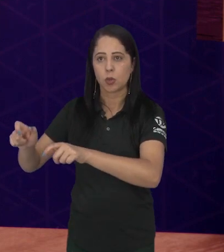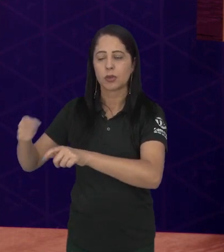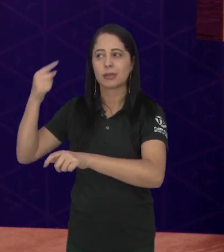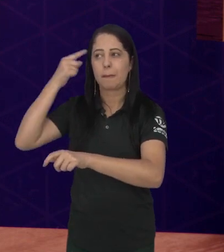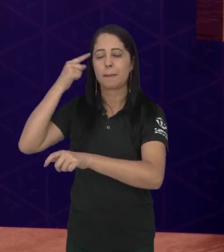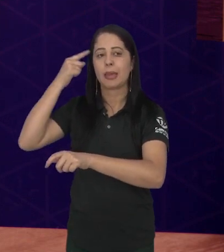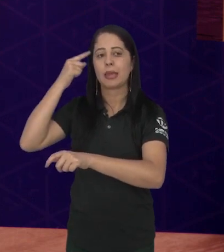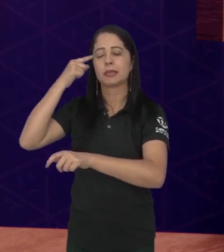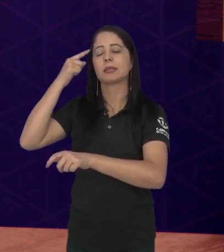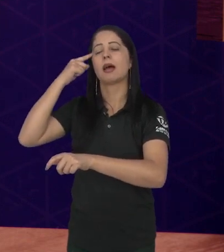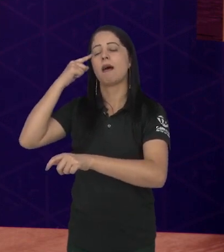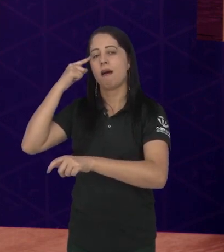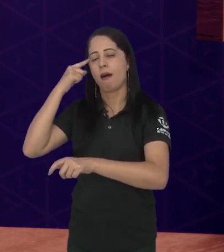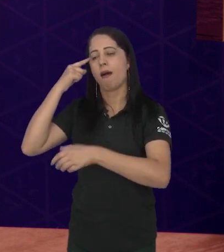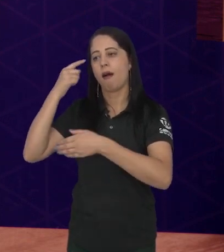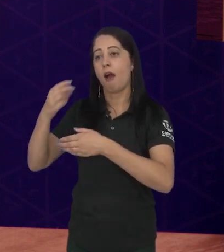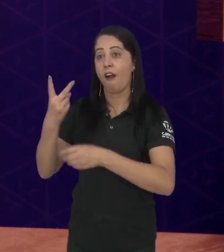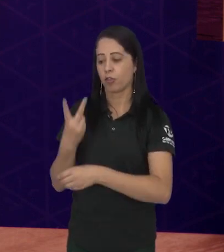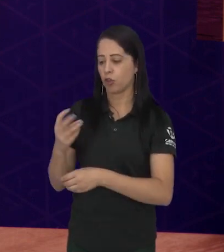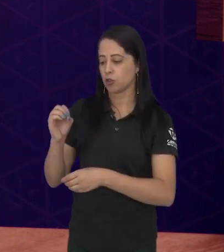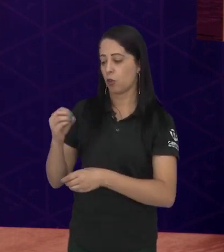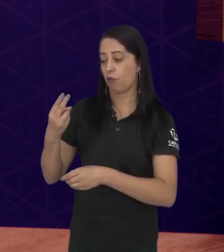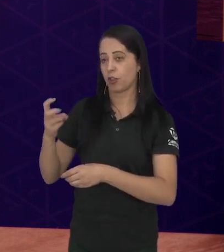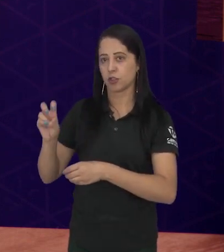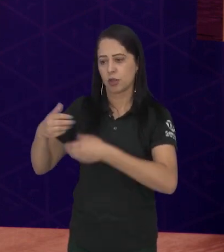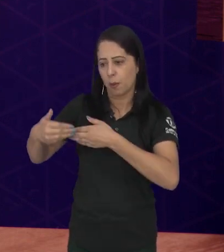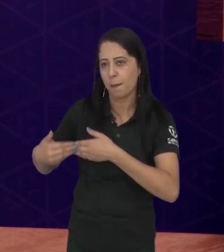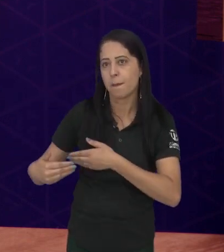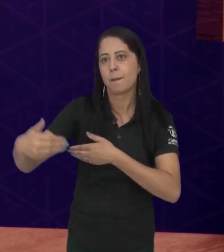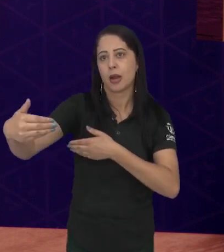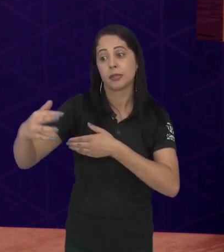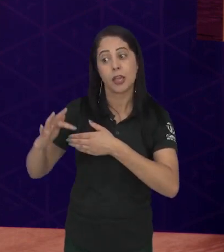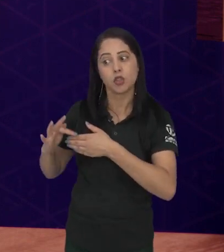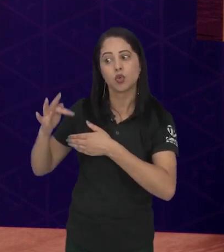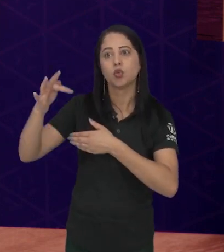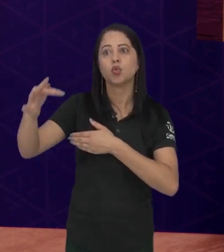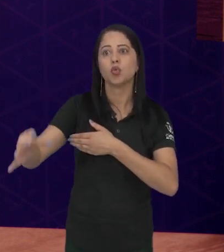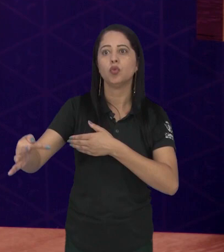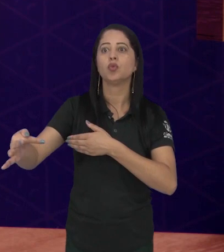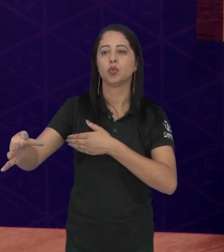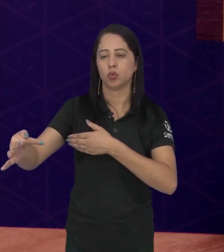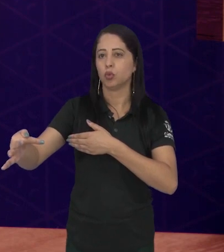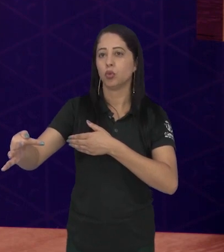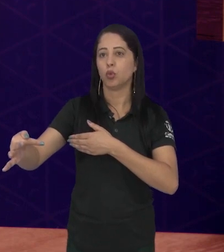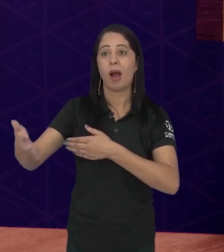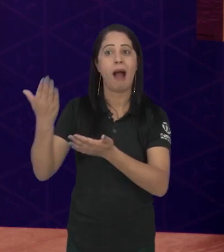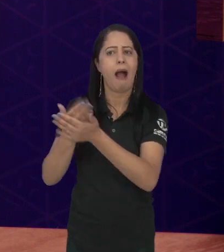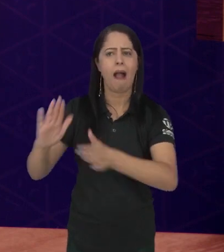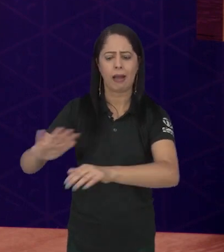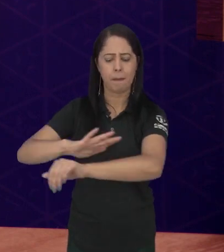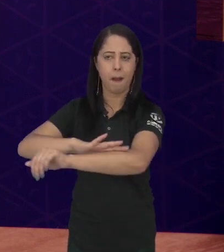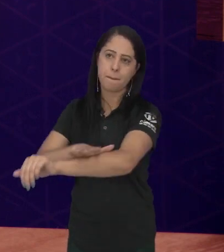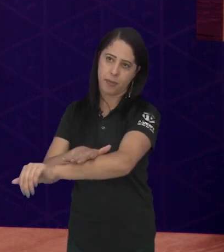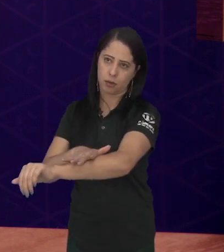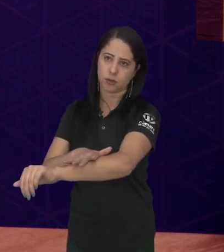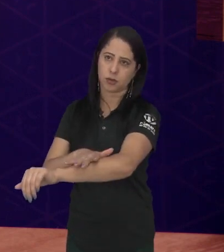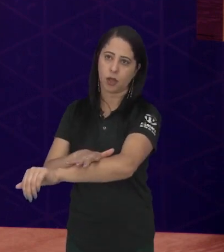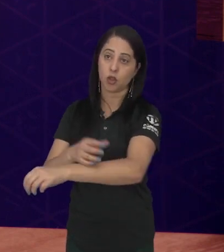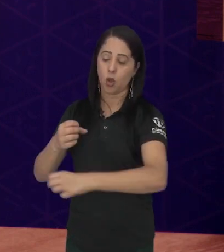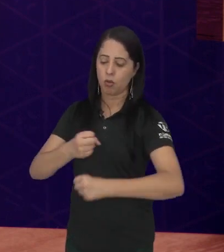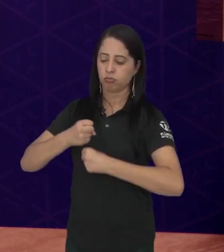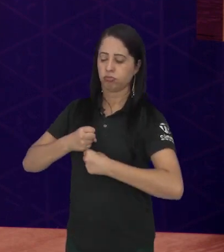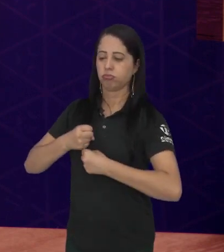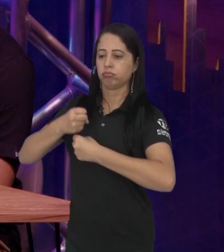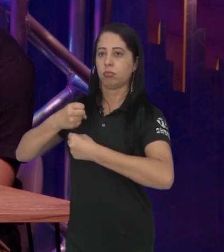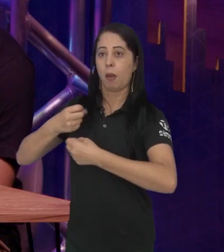dispositivos, né, para limpar a barra, para melhorar para o futuro, né, a imagem, e até mesmo ser uma premiação mais